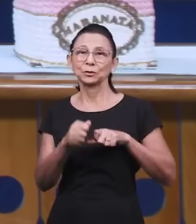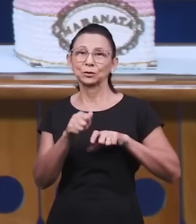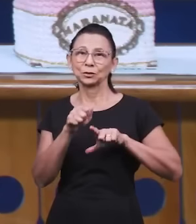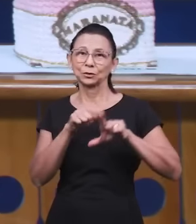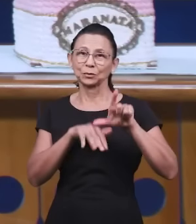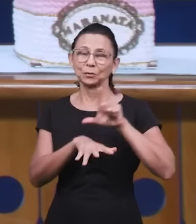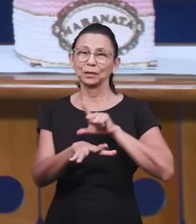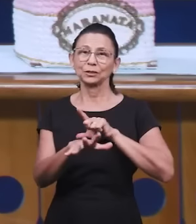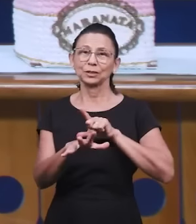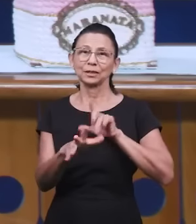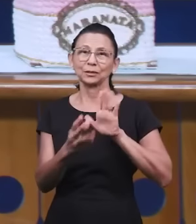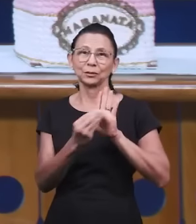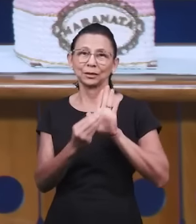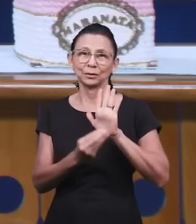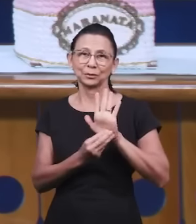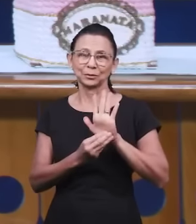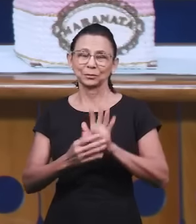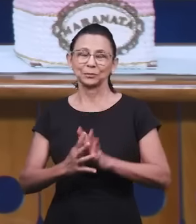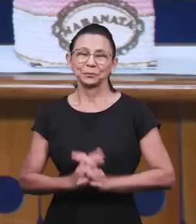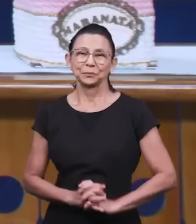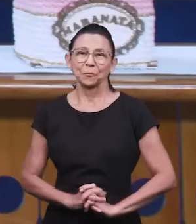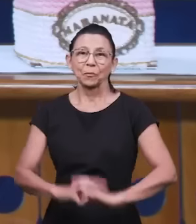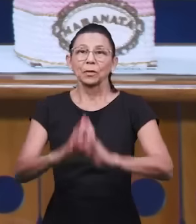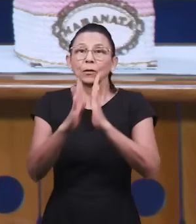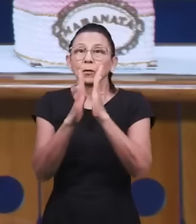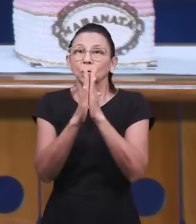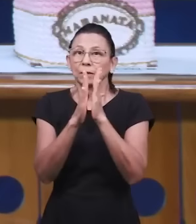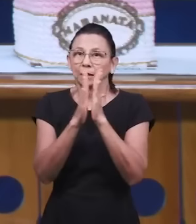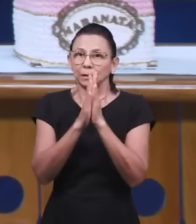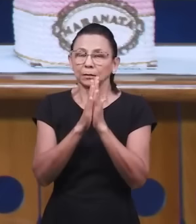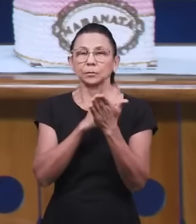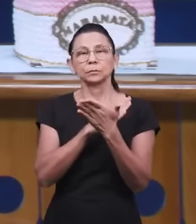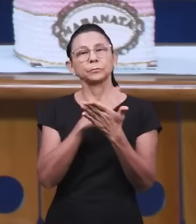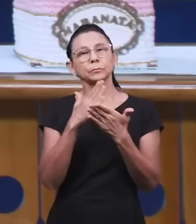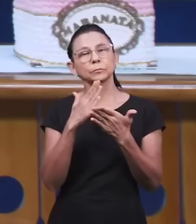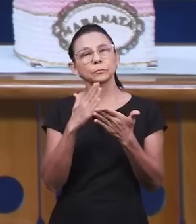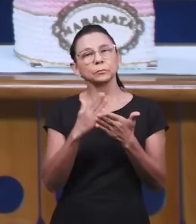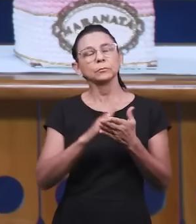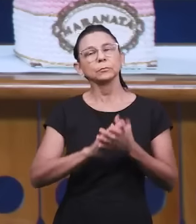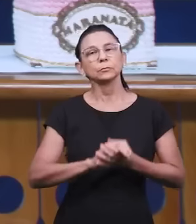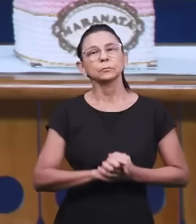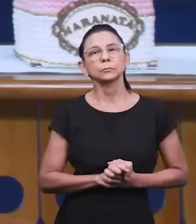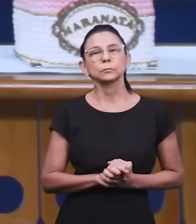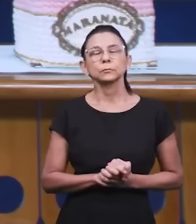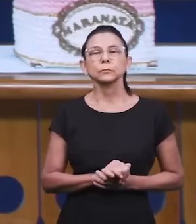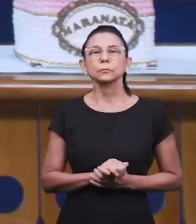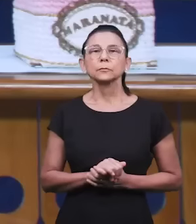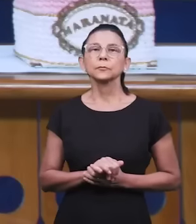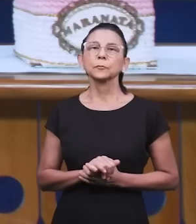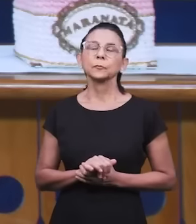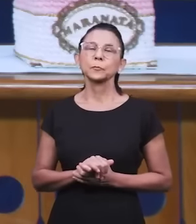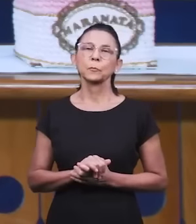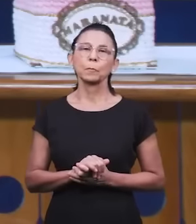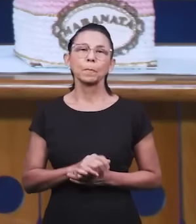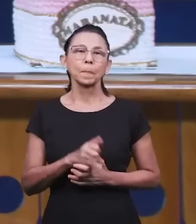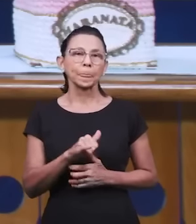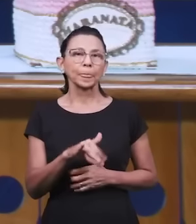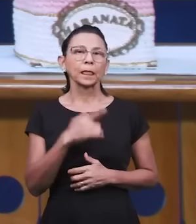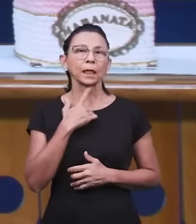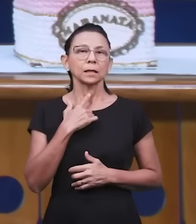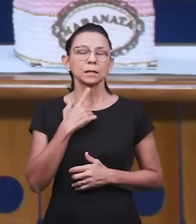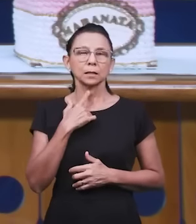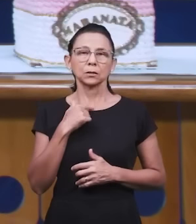Nós vamos dar início a esse culto e nós vamos fazê-lo com uma oração. Aqueles que puderem e que desejarem,